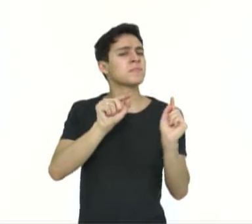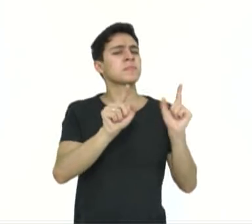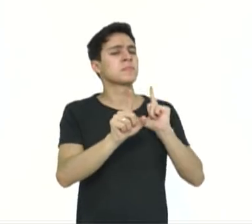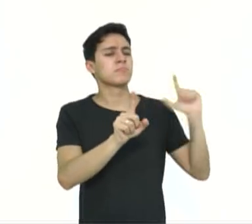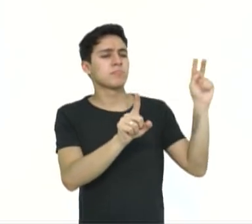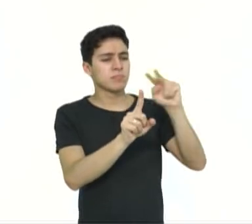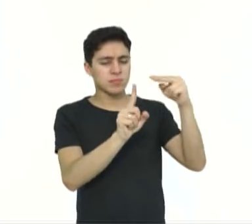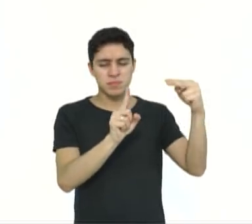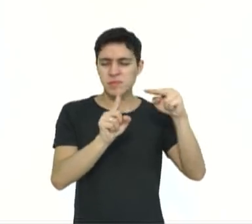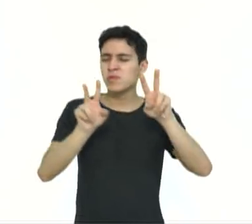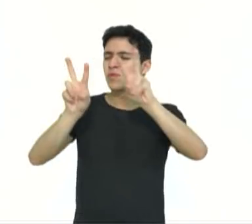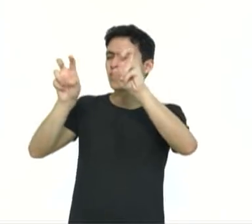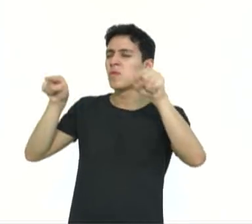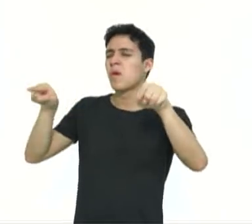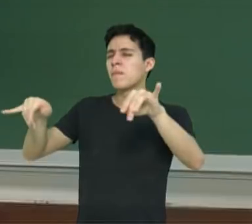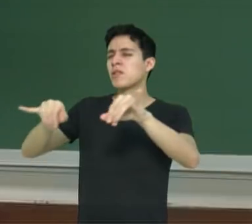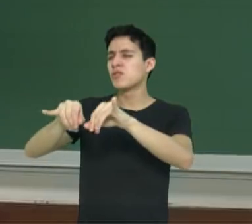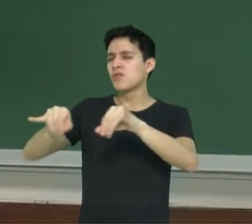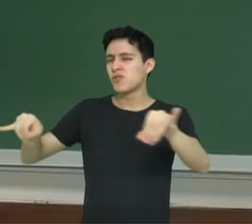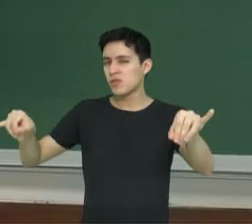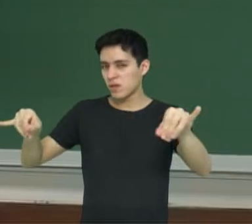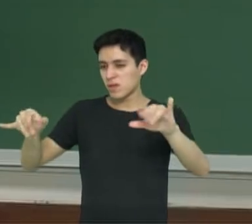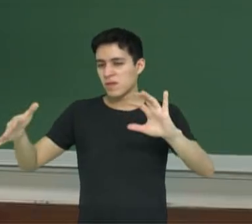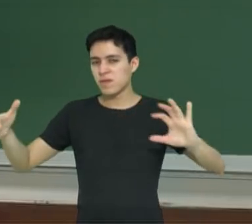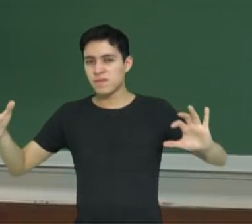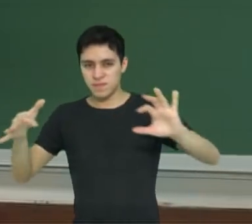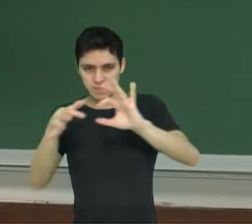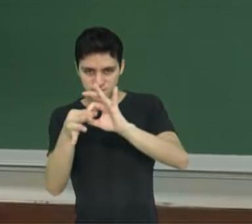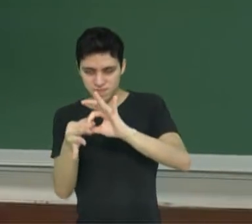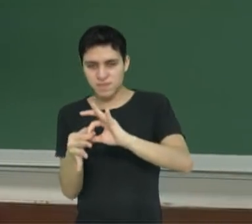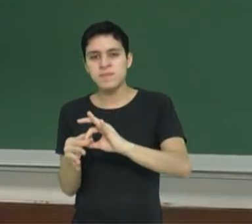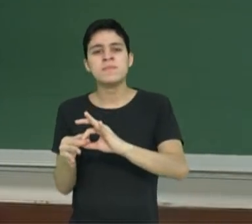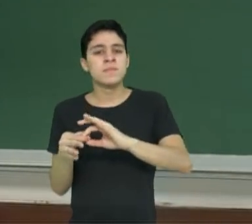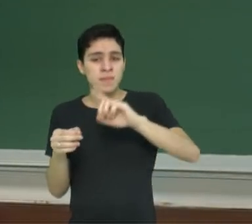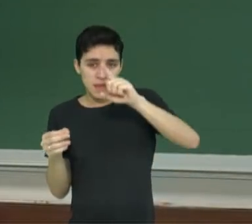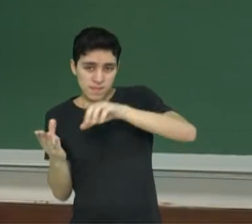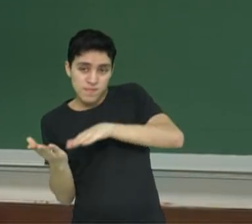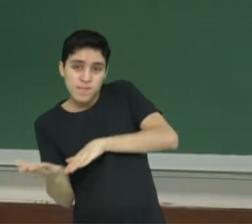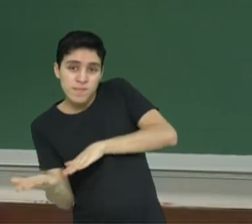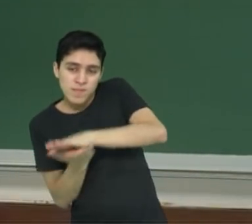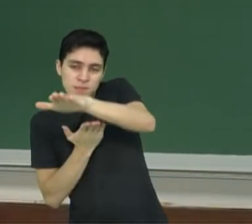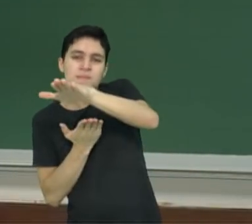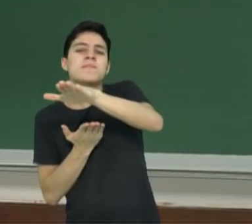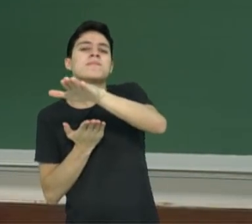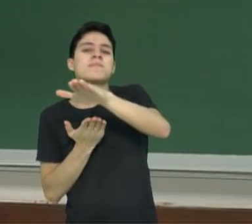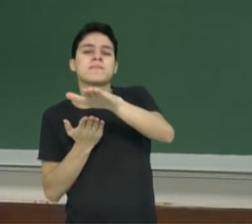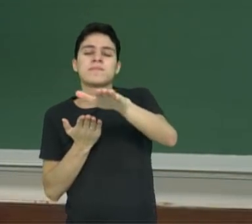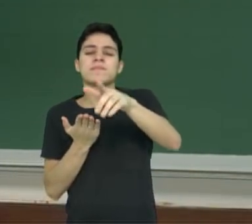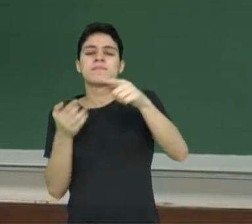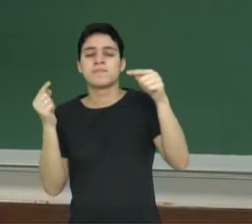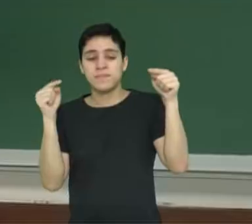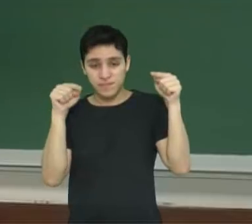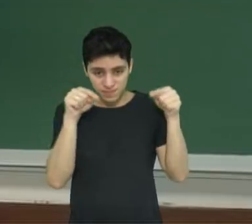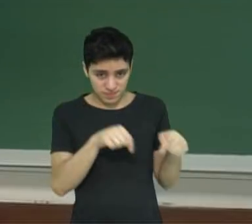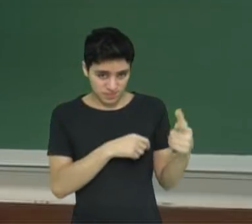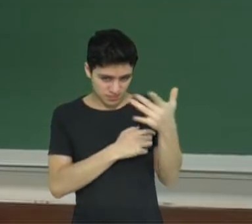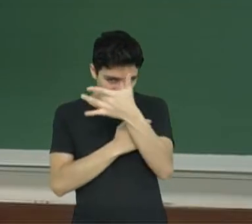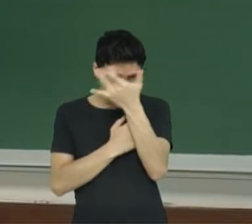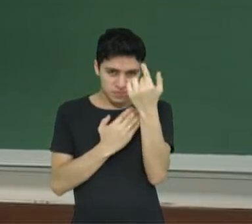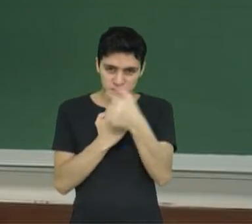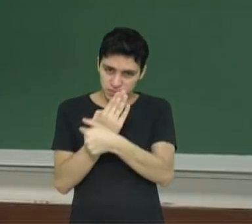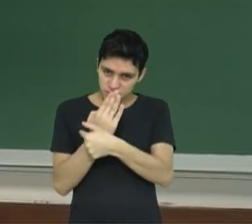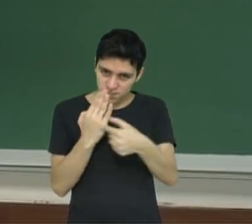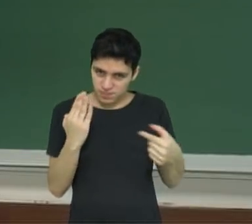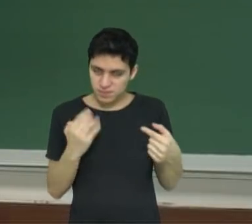vista sobre uma matéria veiculada, uma matéria que foi publicada. Então, esse autor aqui,